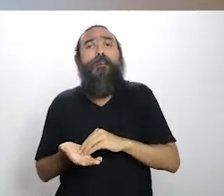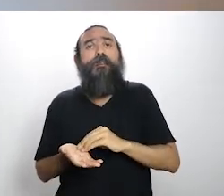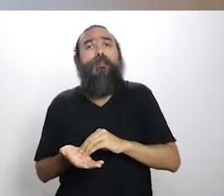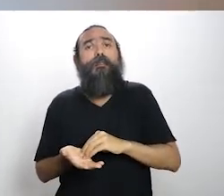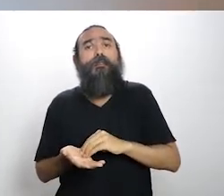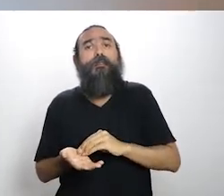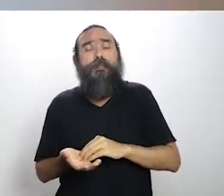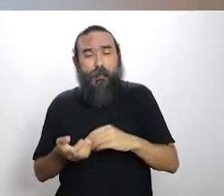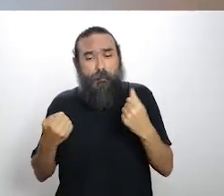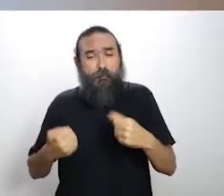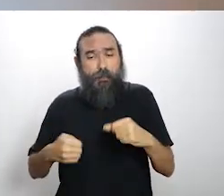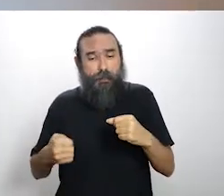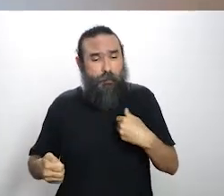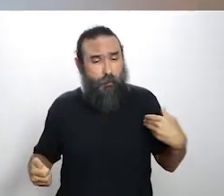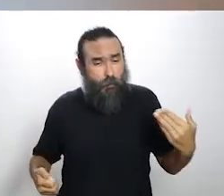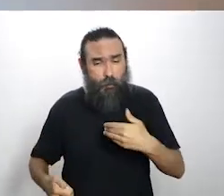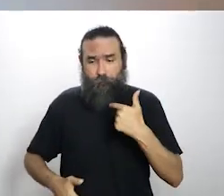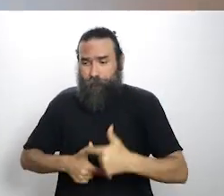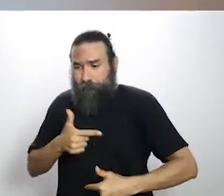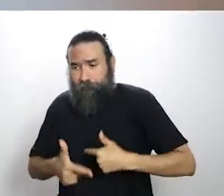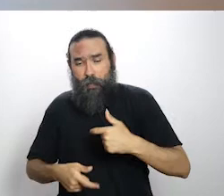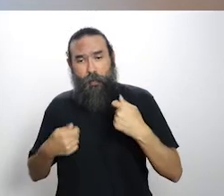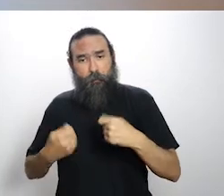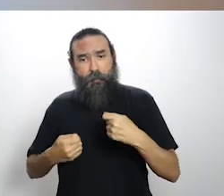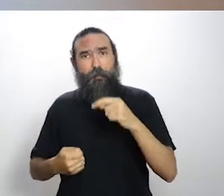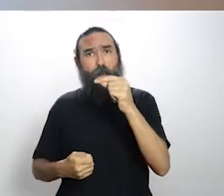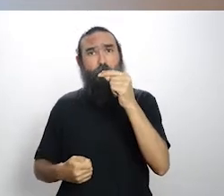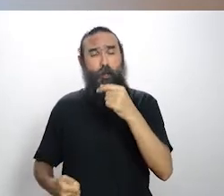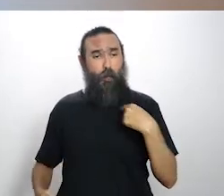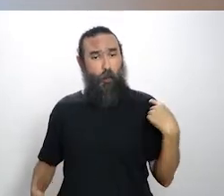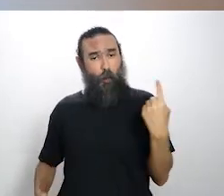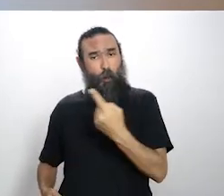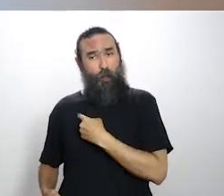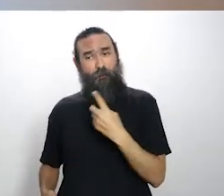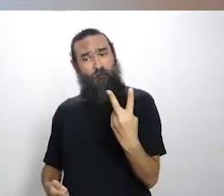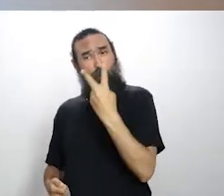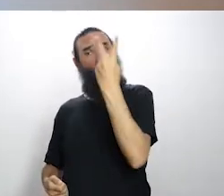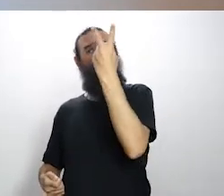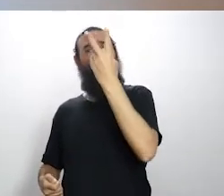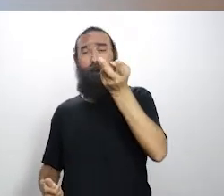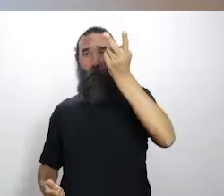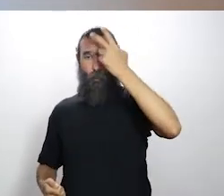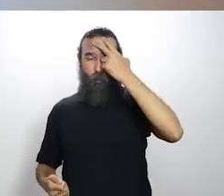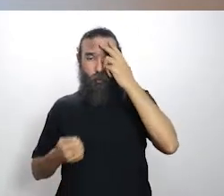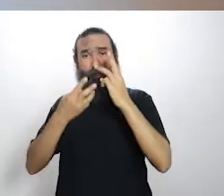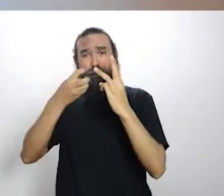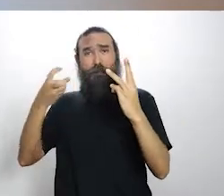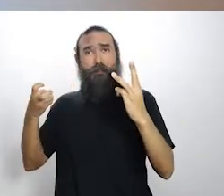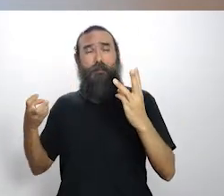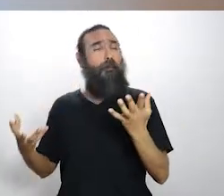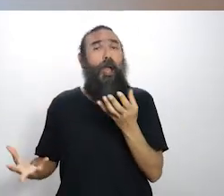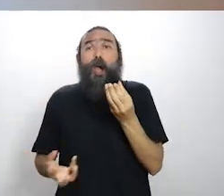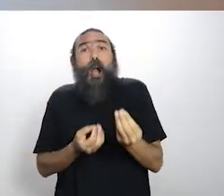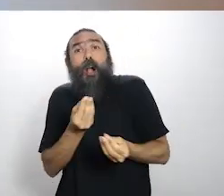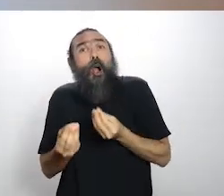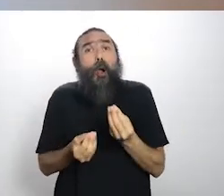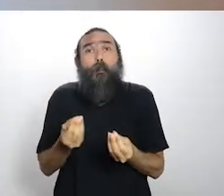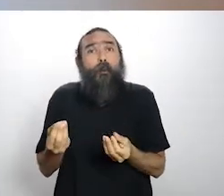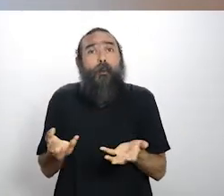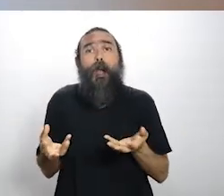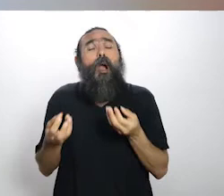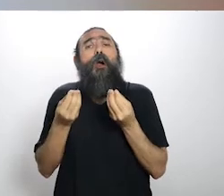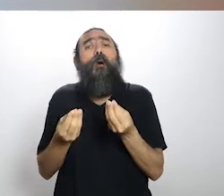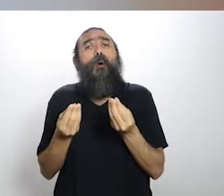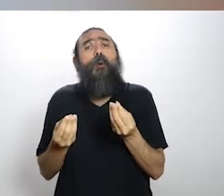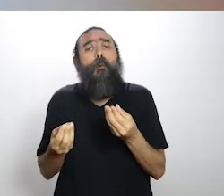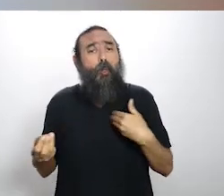tal, mas dentro de que lógica? Dentro de que lógica a gente está fazendo isso? Porque será